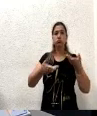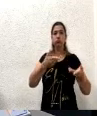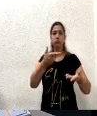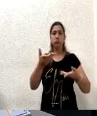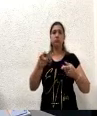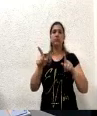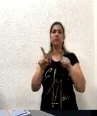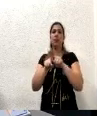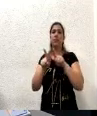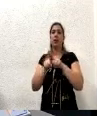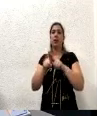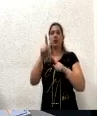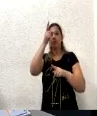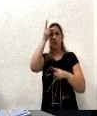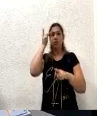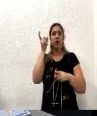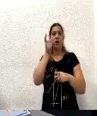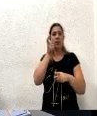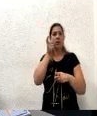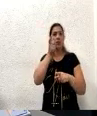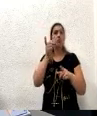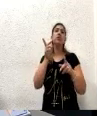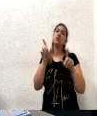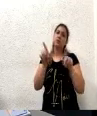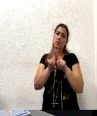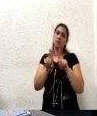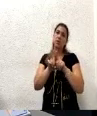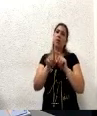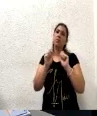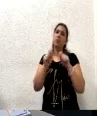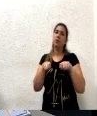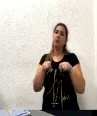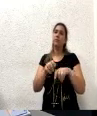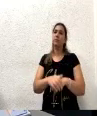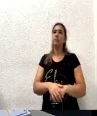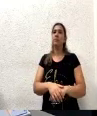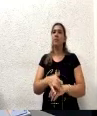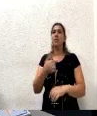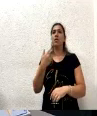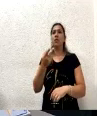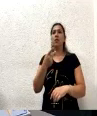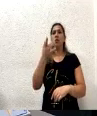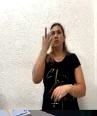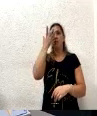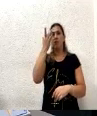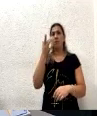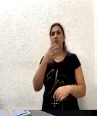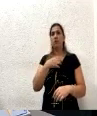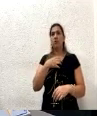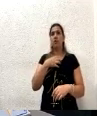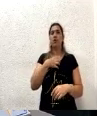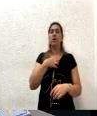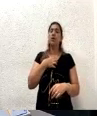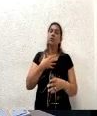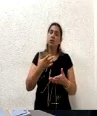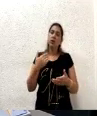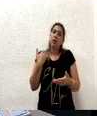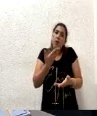pessoal participar de uma forma... A gente sabe que não é da forma que a gente